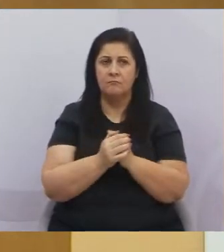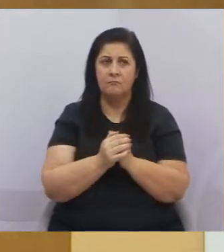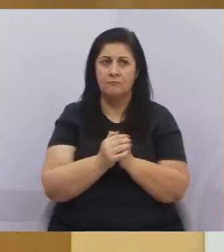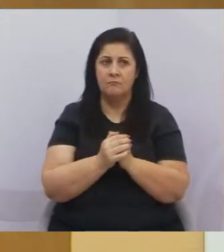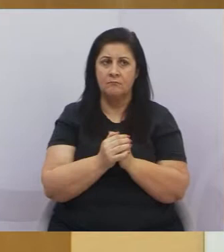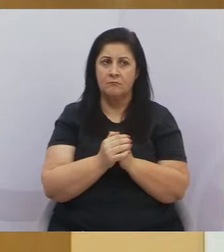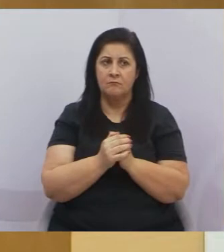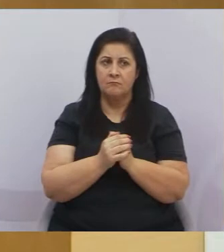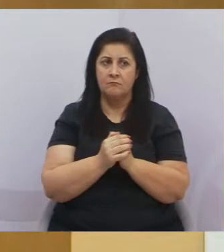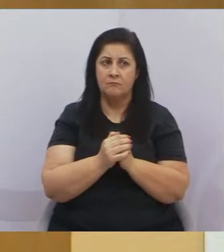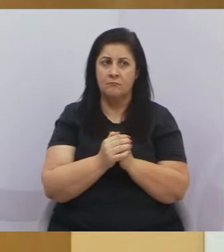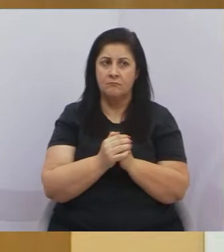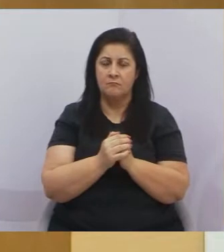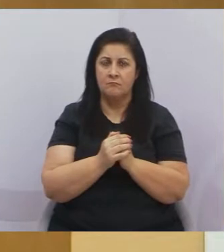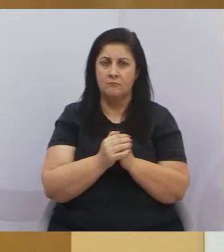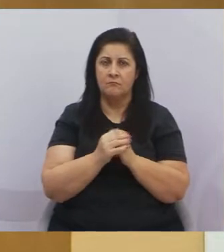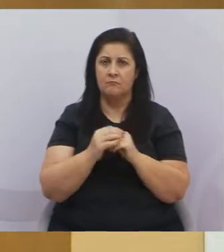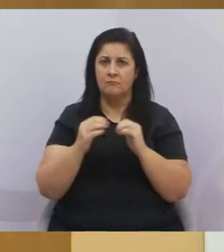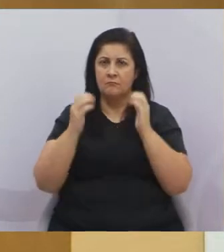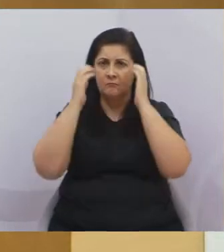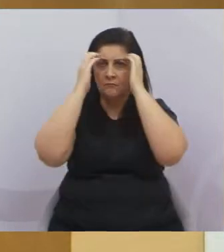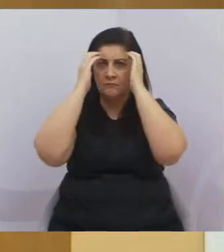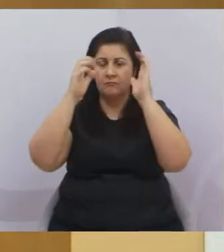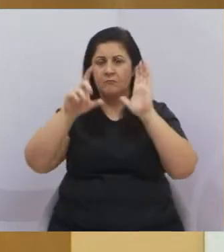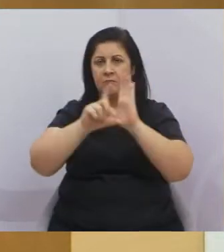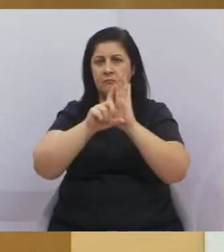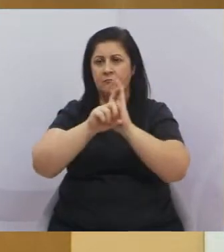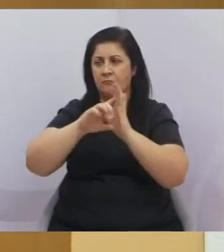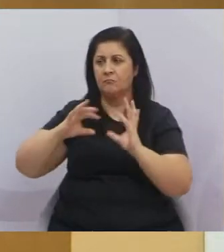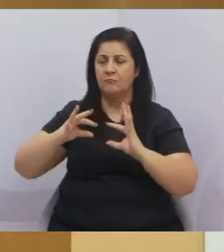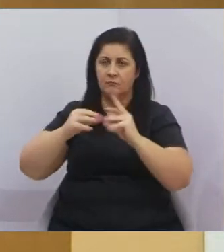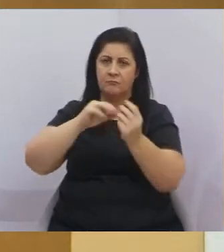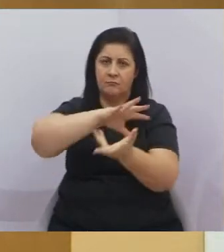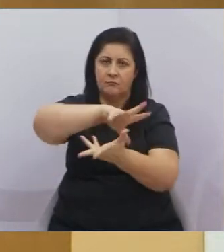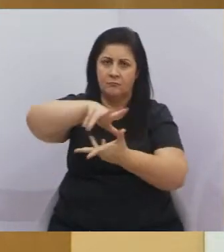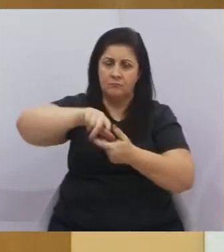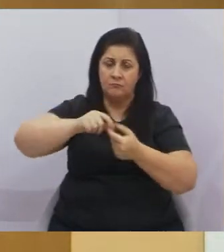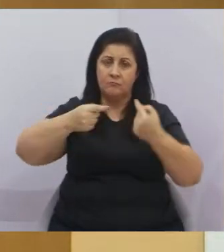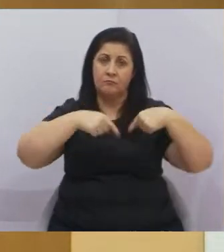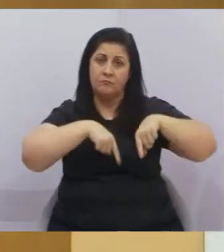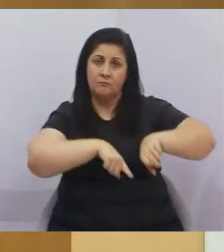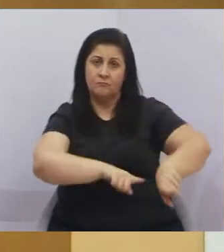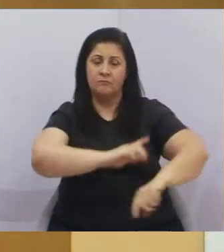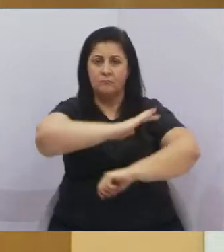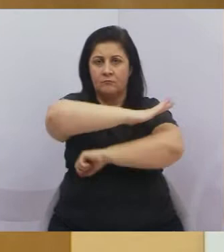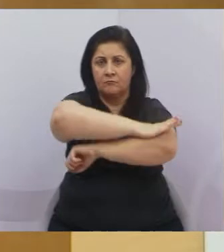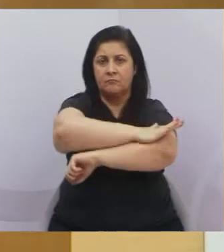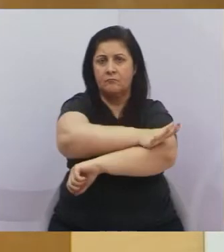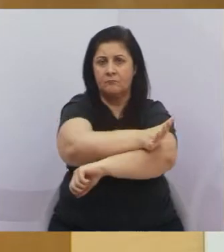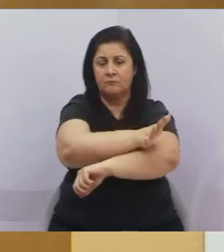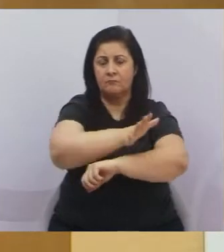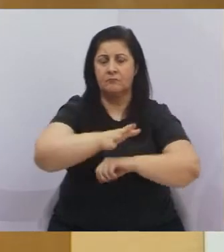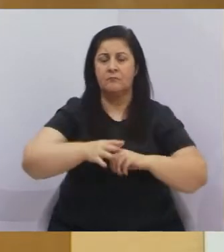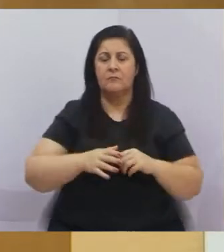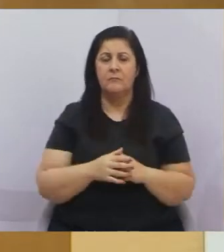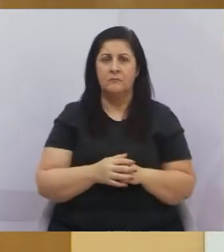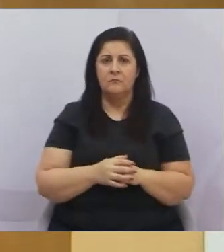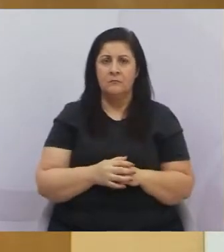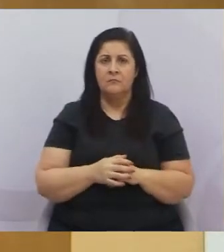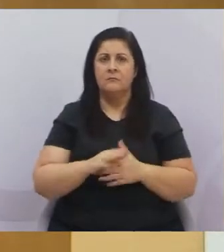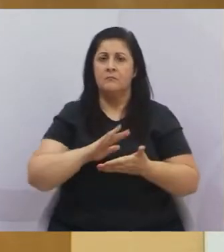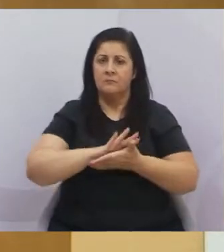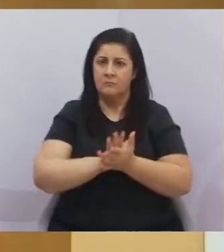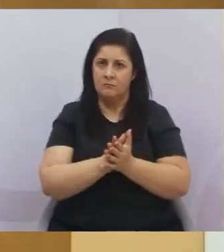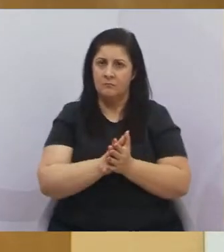tratados e convenções internacionais de combate ao racismo, preconceito e outras formas de discriminação e as violações dos